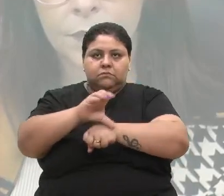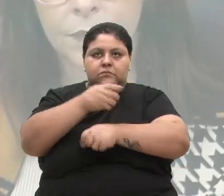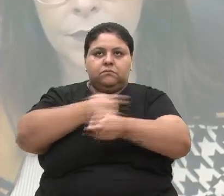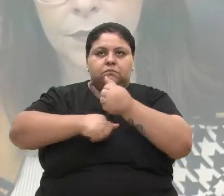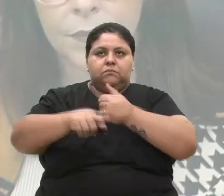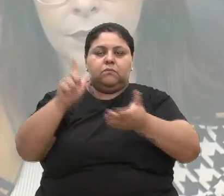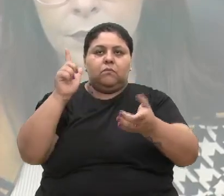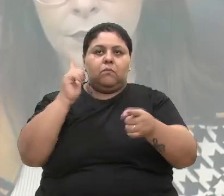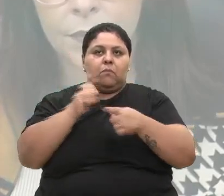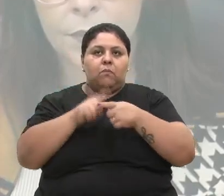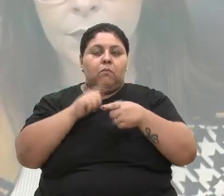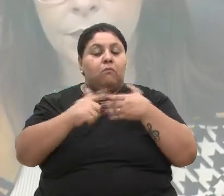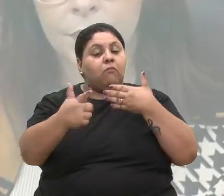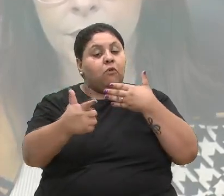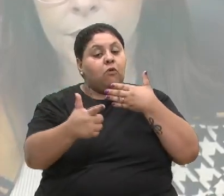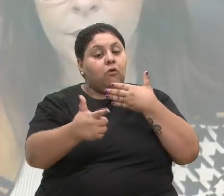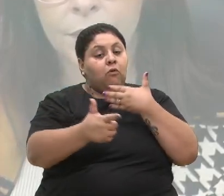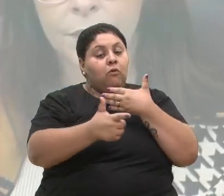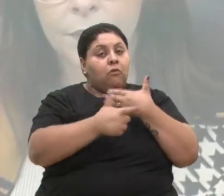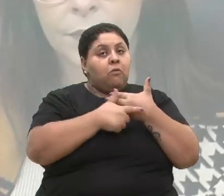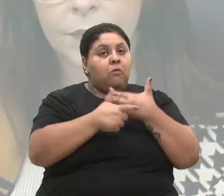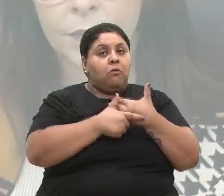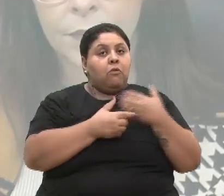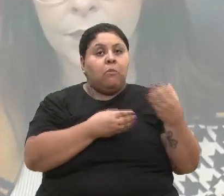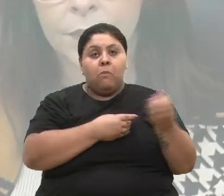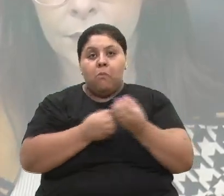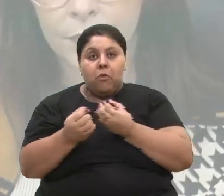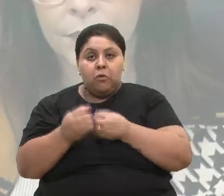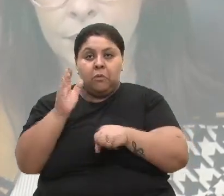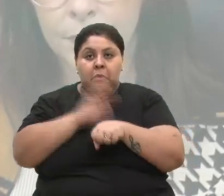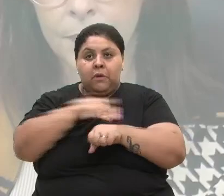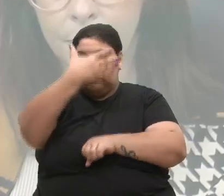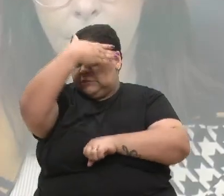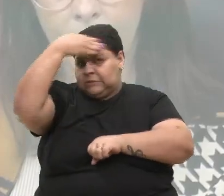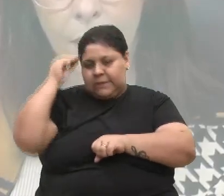de vocês, talvez muitos momentos passe desapercebido, mas é